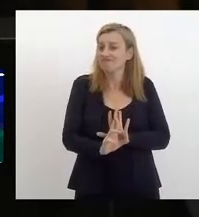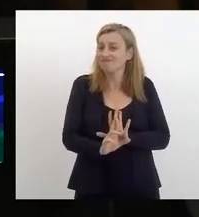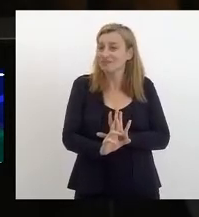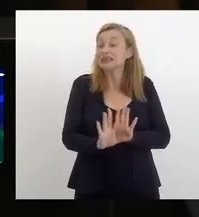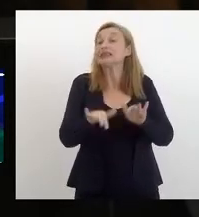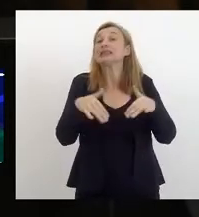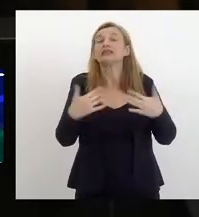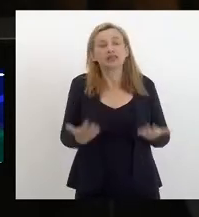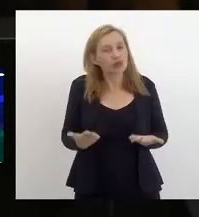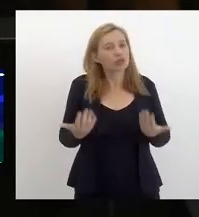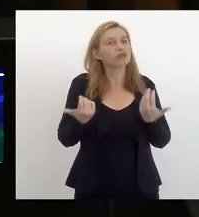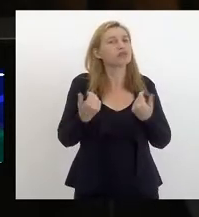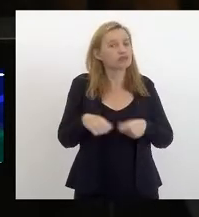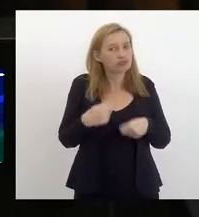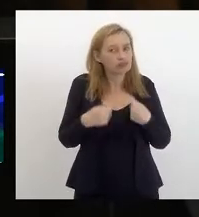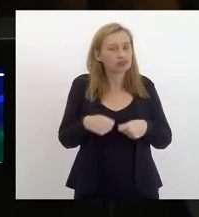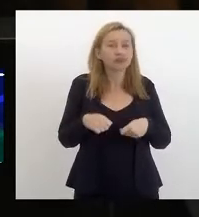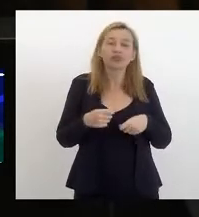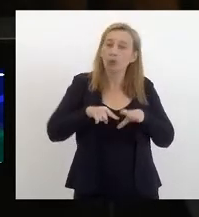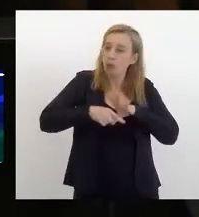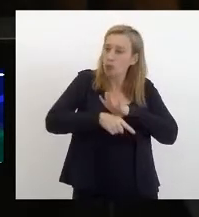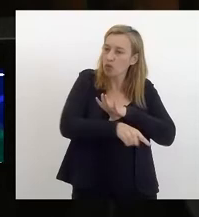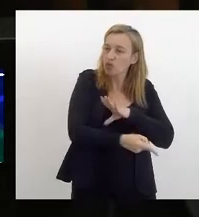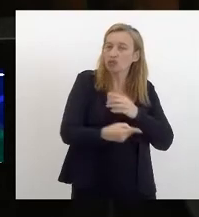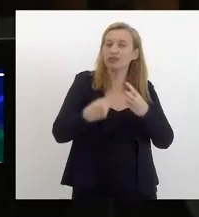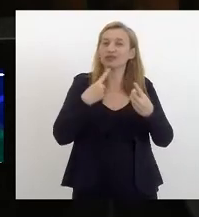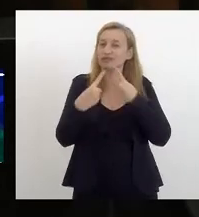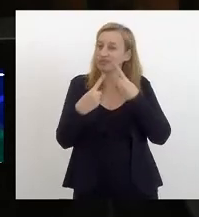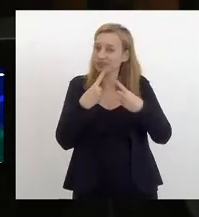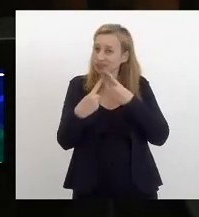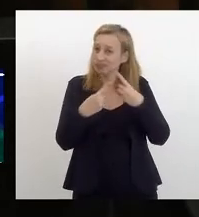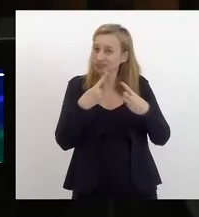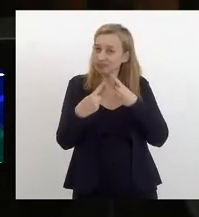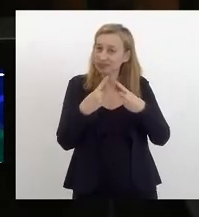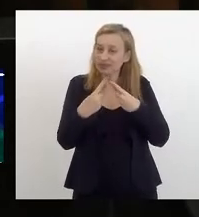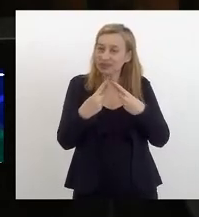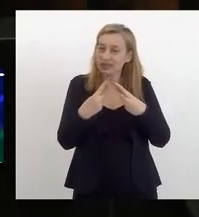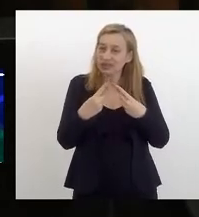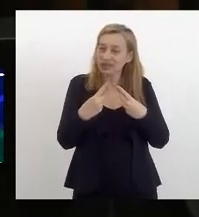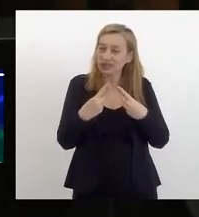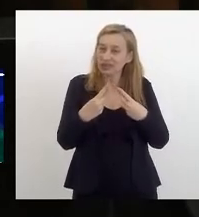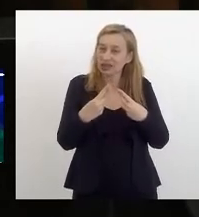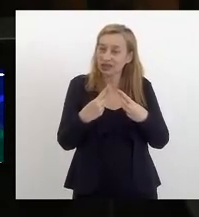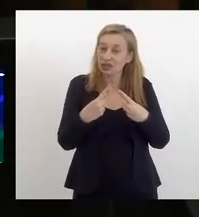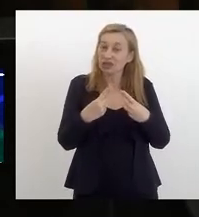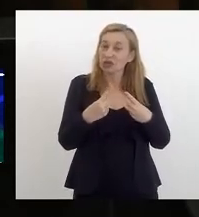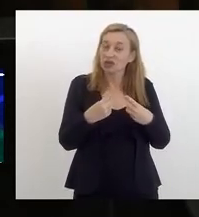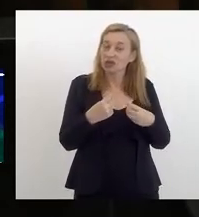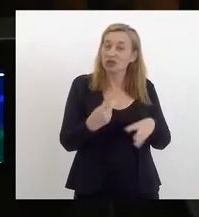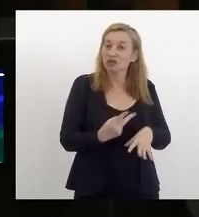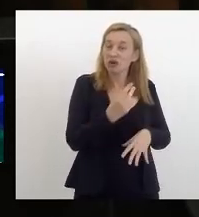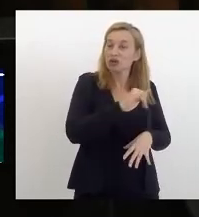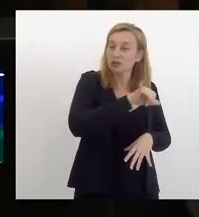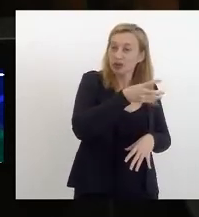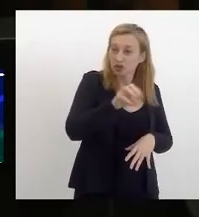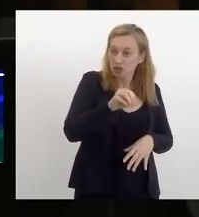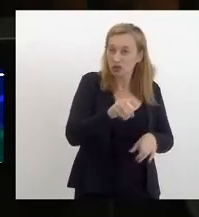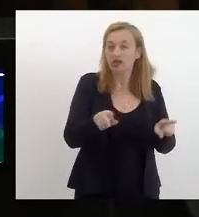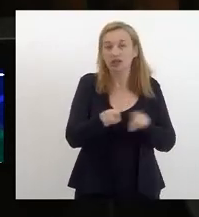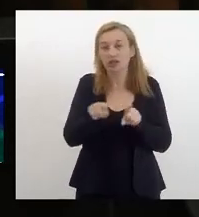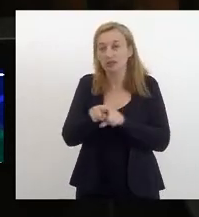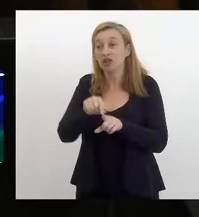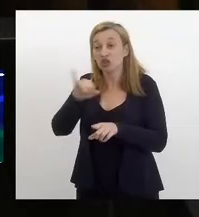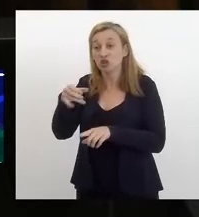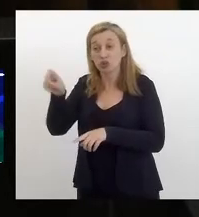então é necessário que a gente aprofunde essa discussão e o que vale a para João possa valer para